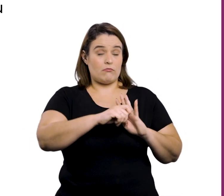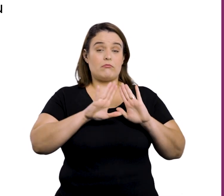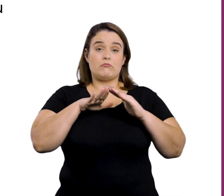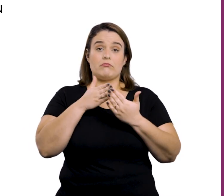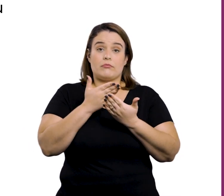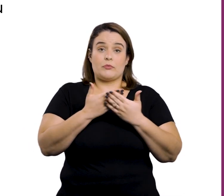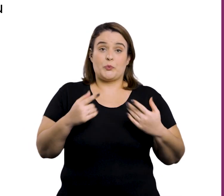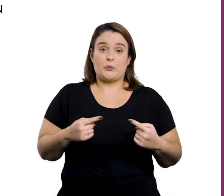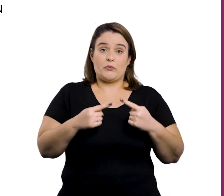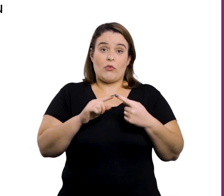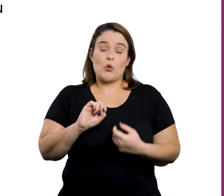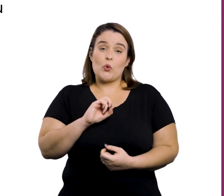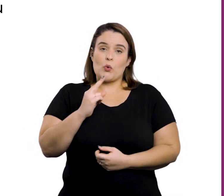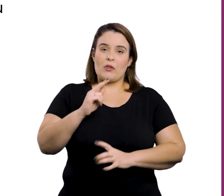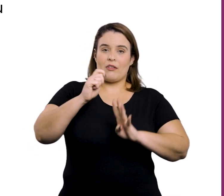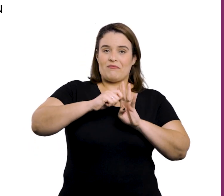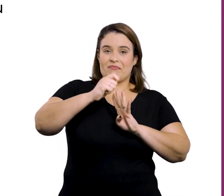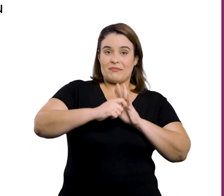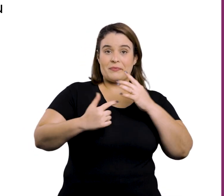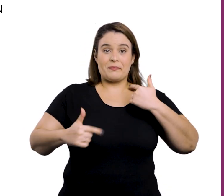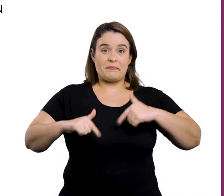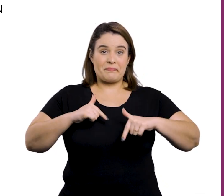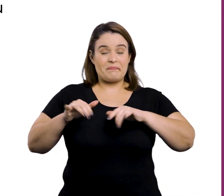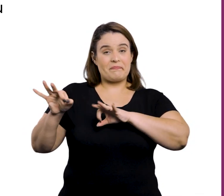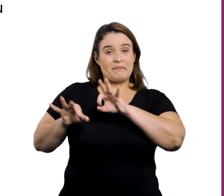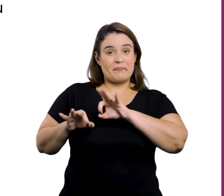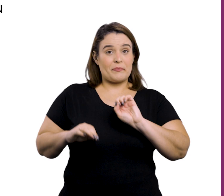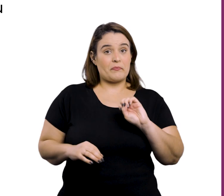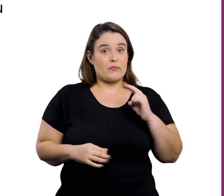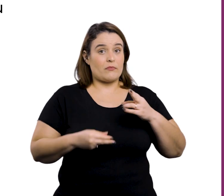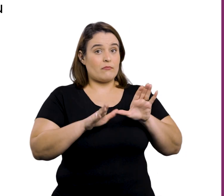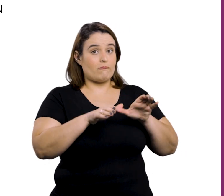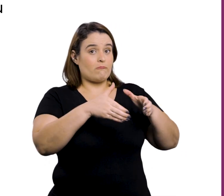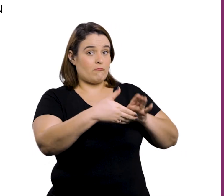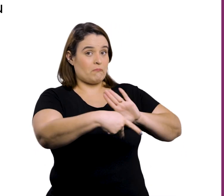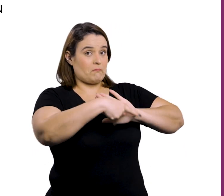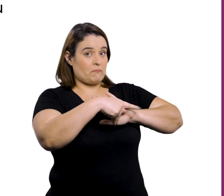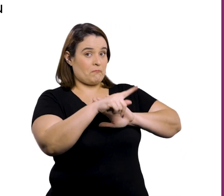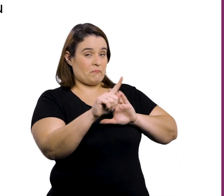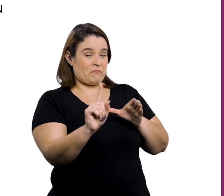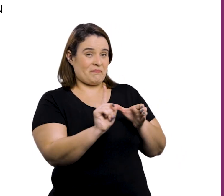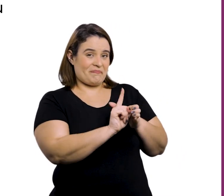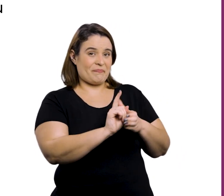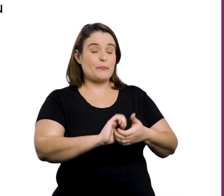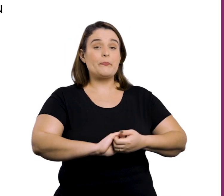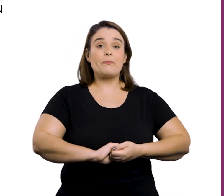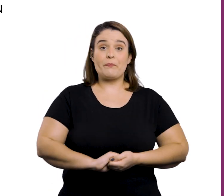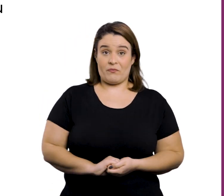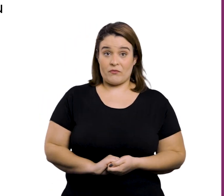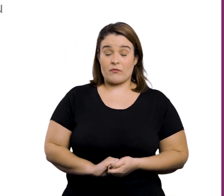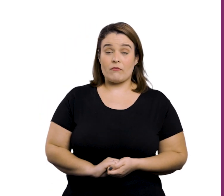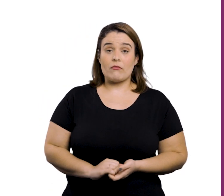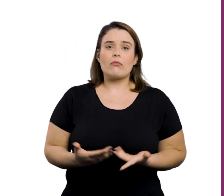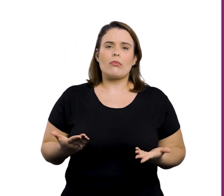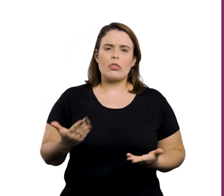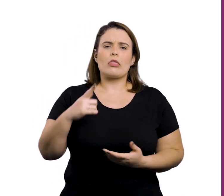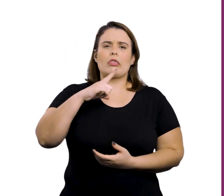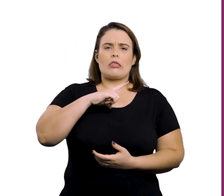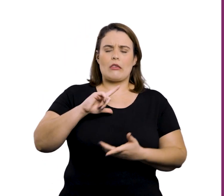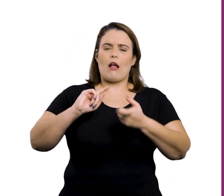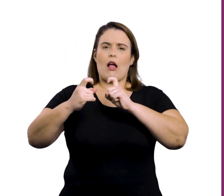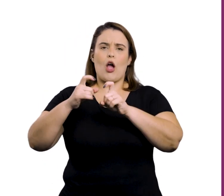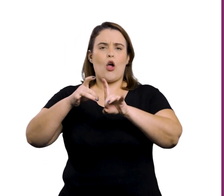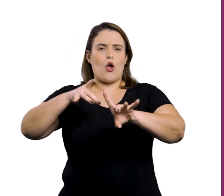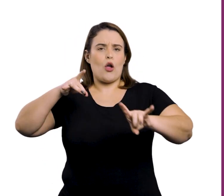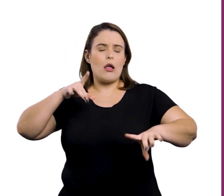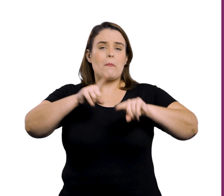para o calendário escolar, ou a agenda de trabalhos da organização ou do coletivo de que faz parte. Com todo o